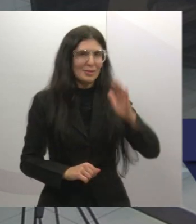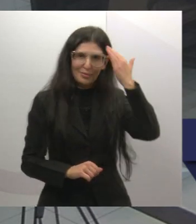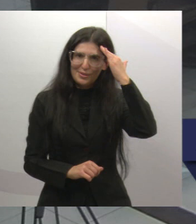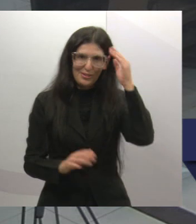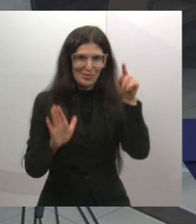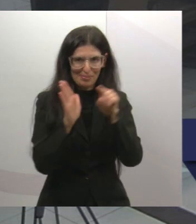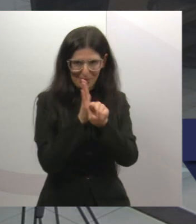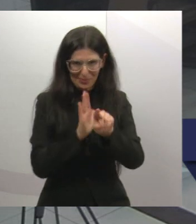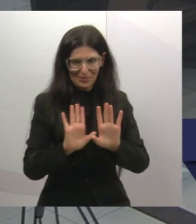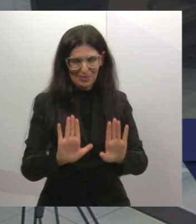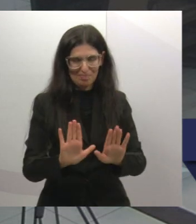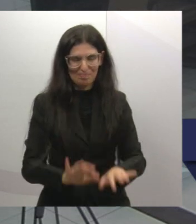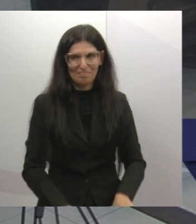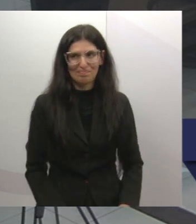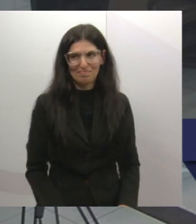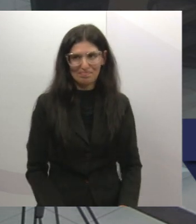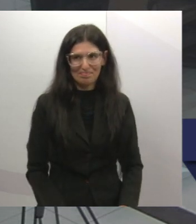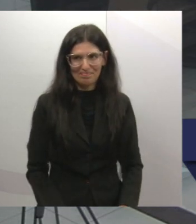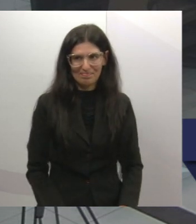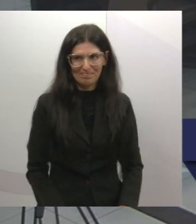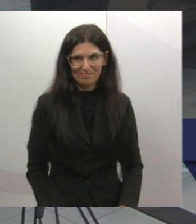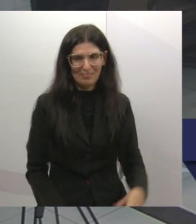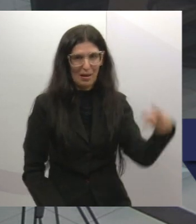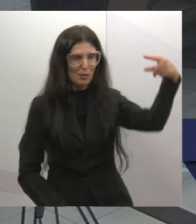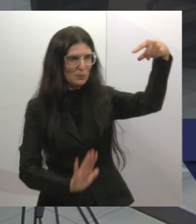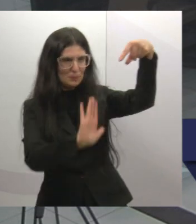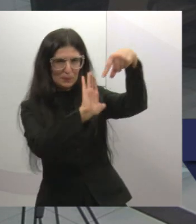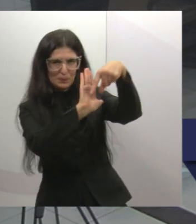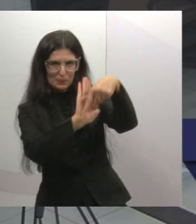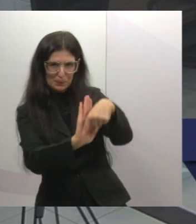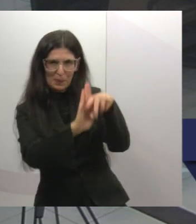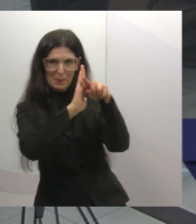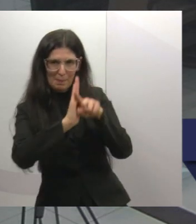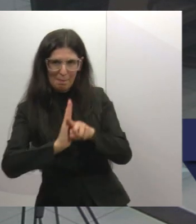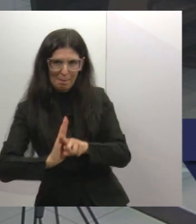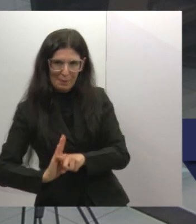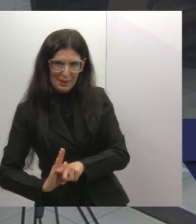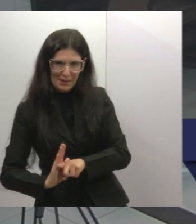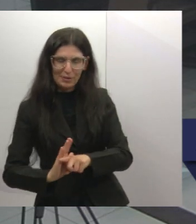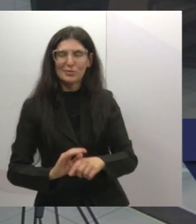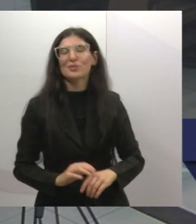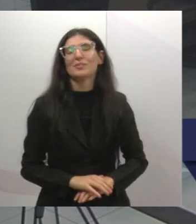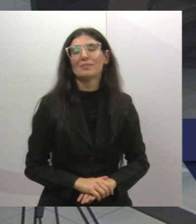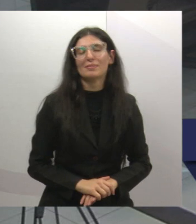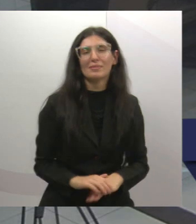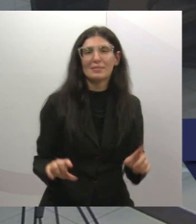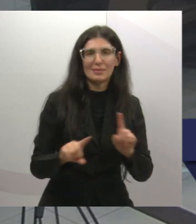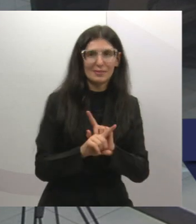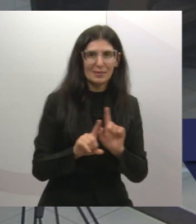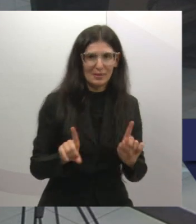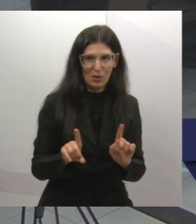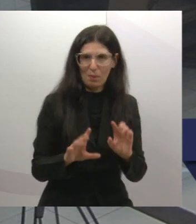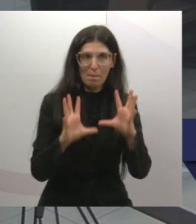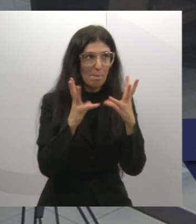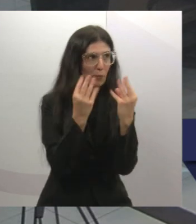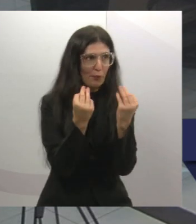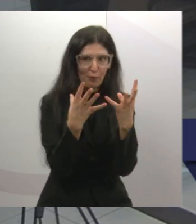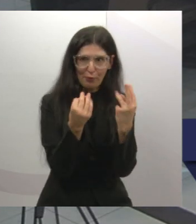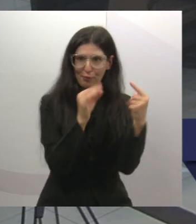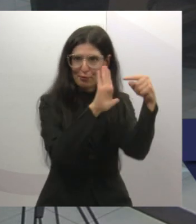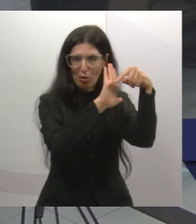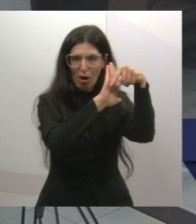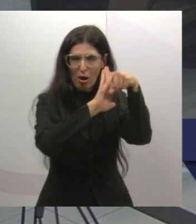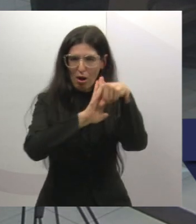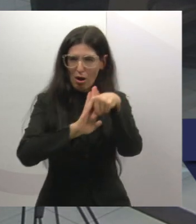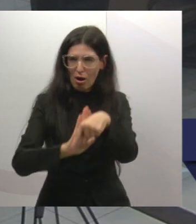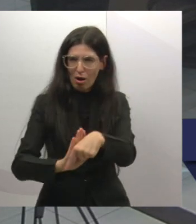nós olharmos aqui nesse quadro que é da receita, não é uma queda tão acentuada, como eu comentei na minha fala anterior. Ela não está